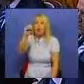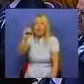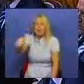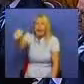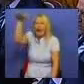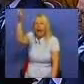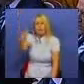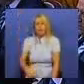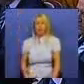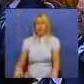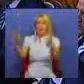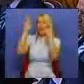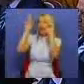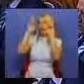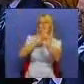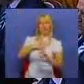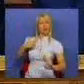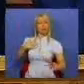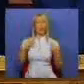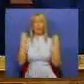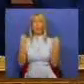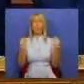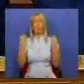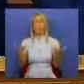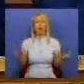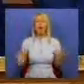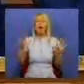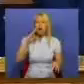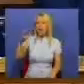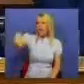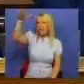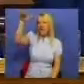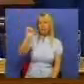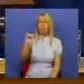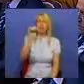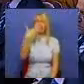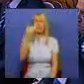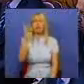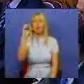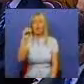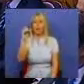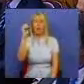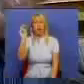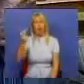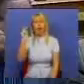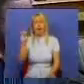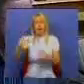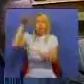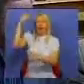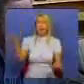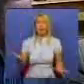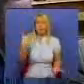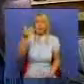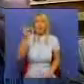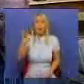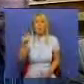Eu desejo-lhe toda a saúde, como deve imaginar, mas vai ter 140 anos. E o Sr. Vasco de Melo, que vai beneficiar